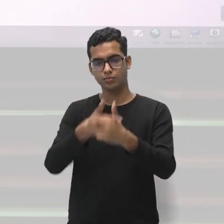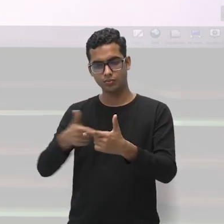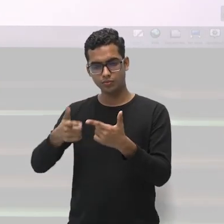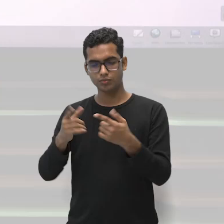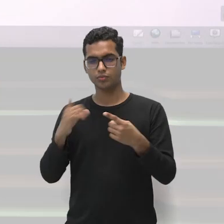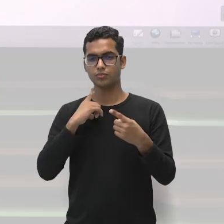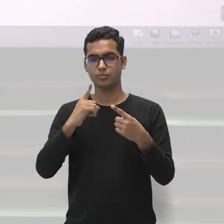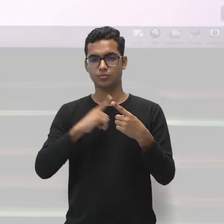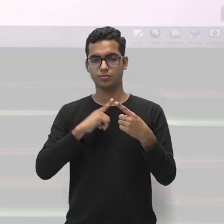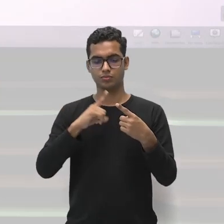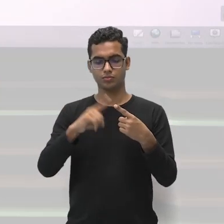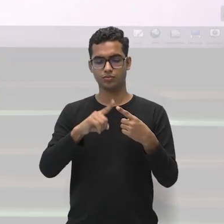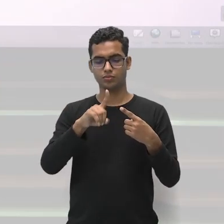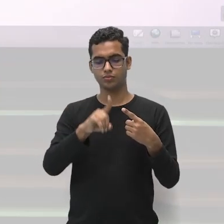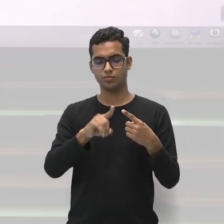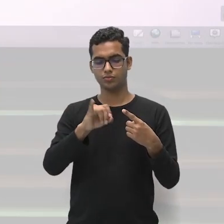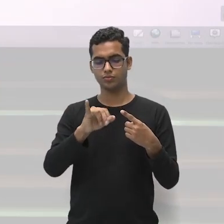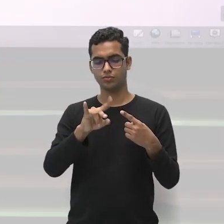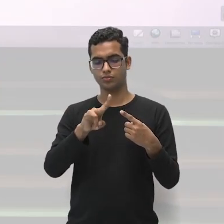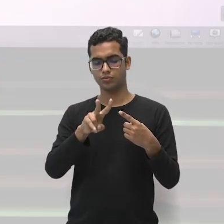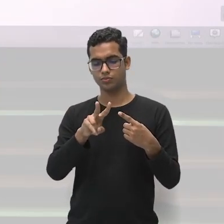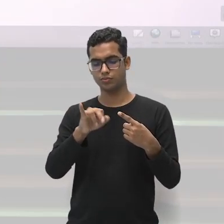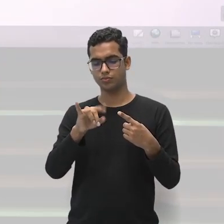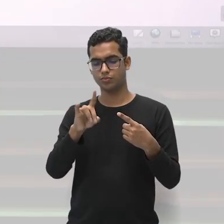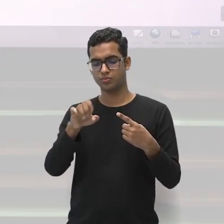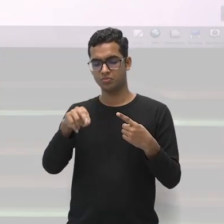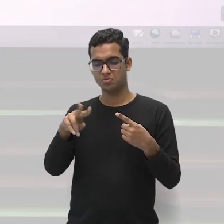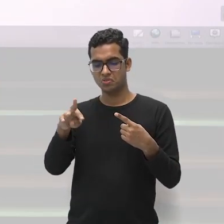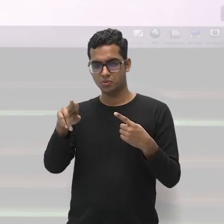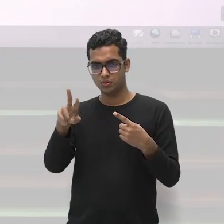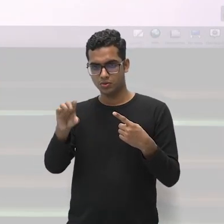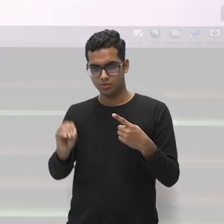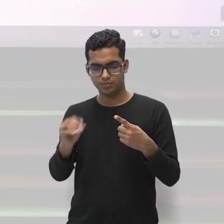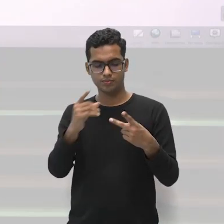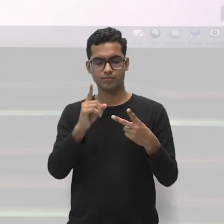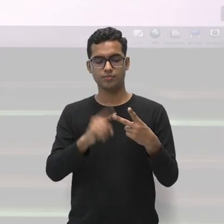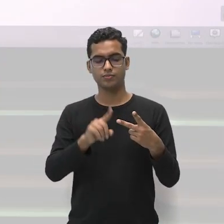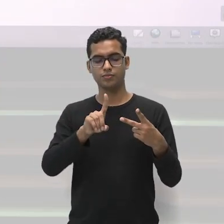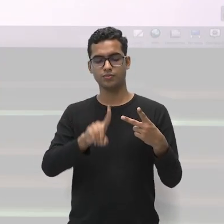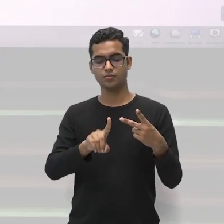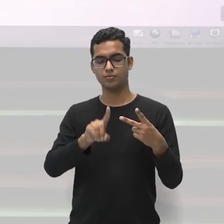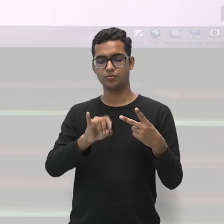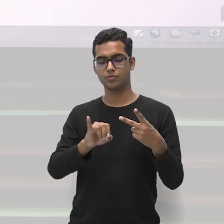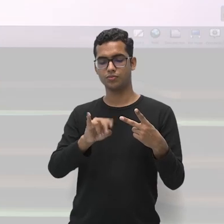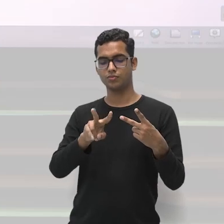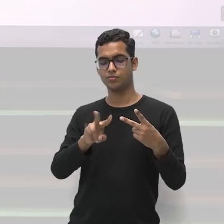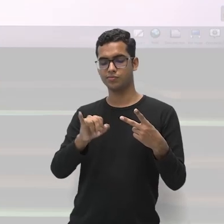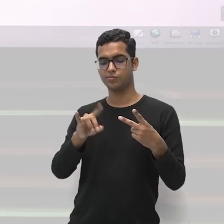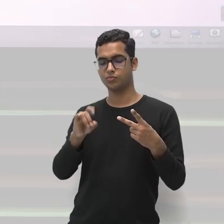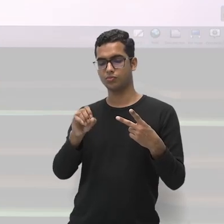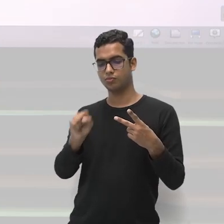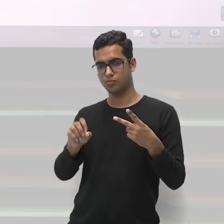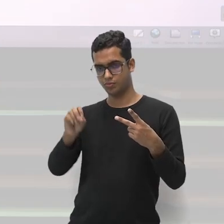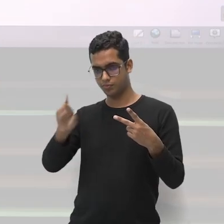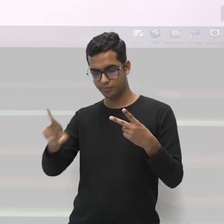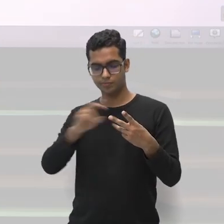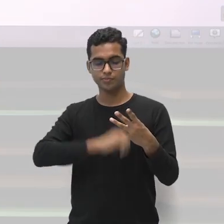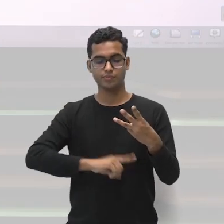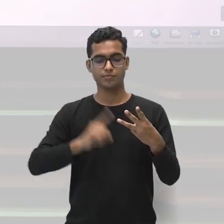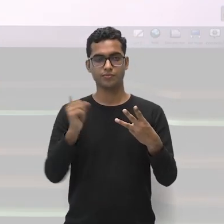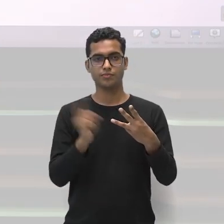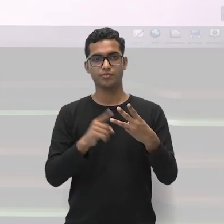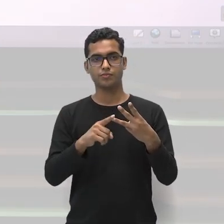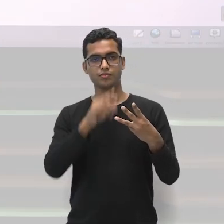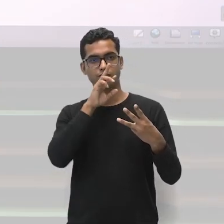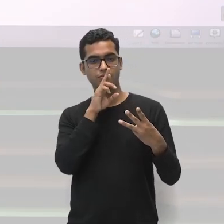ser repartido em partes iguais. O divisor, que indica em quantas partes esse dividendo, esse número será dividido.